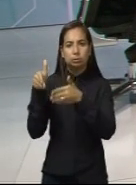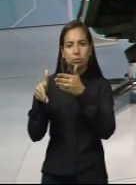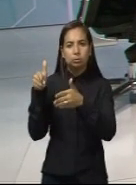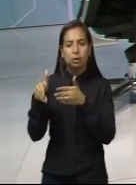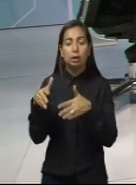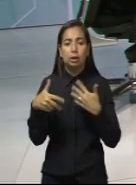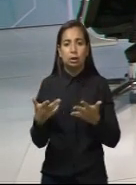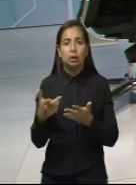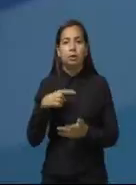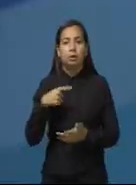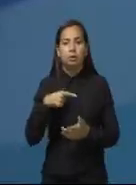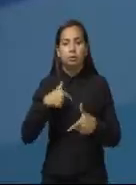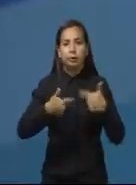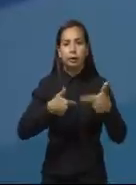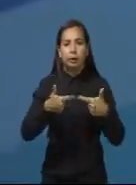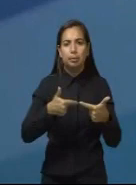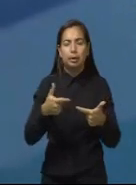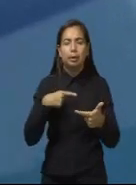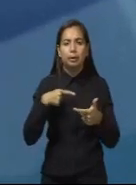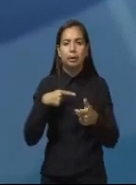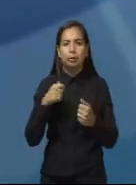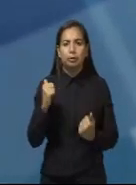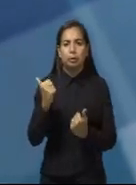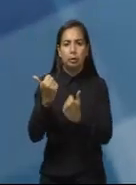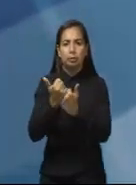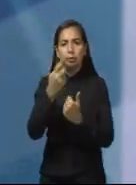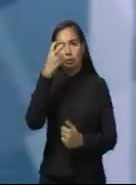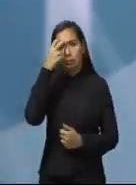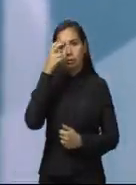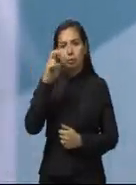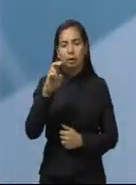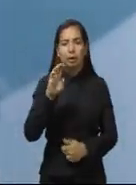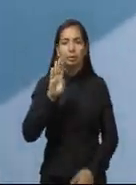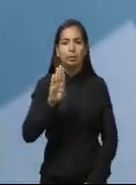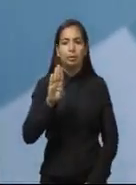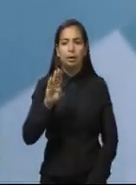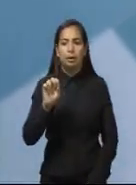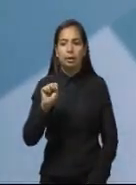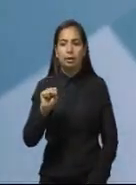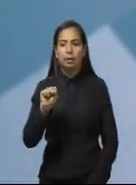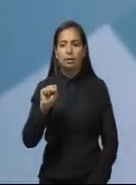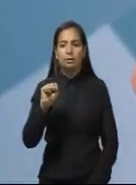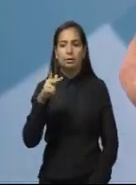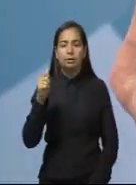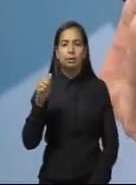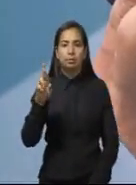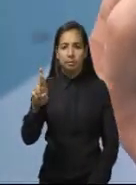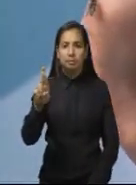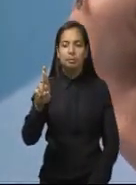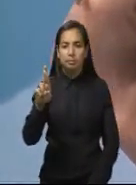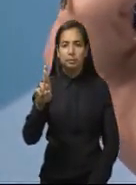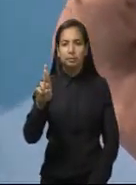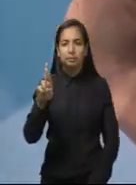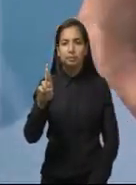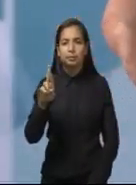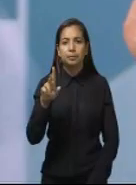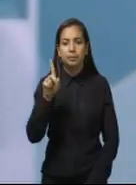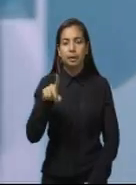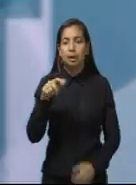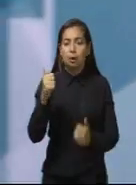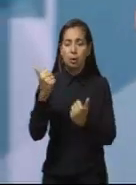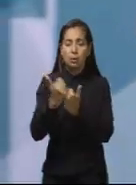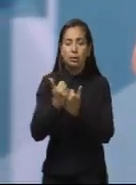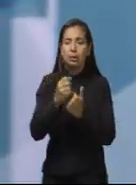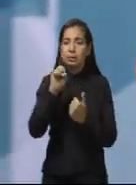teve o patrocínio, o apoio cultural da BSPA Incorporações. Se não for esse apoio, não